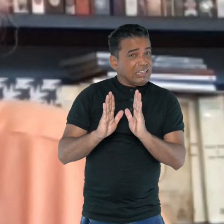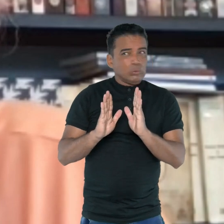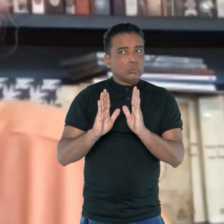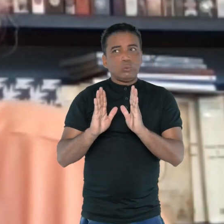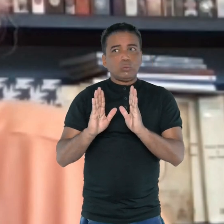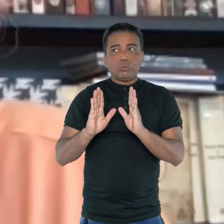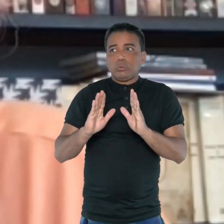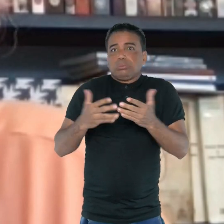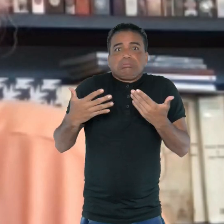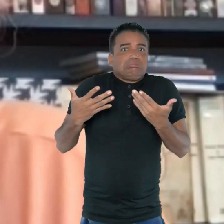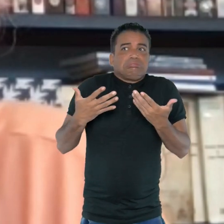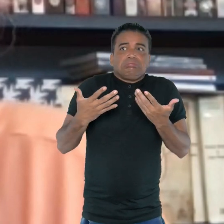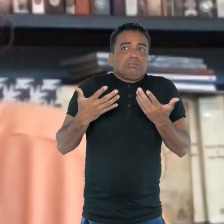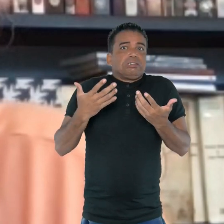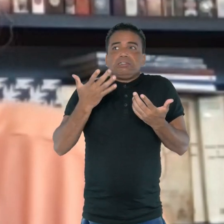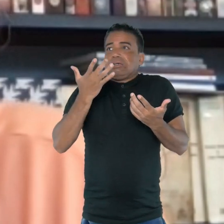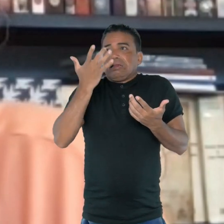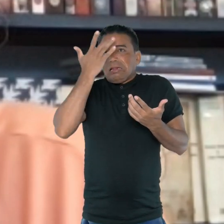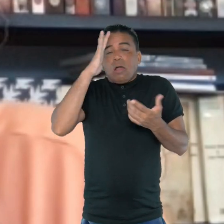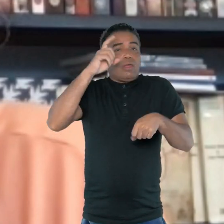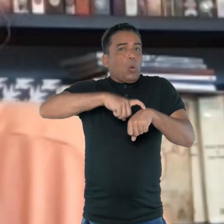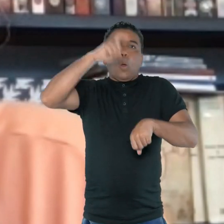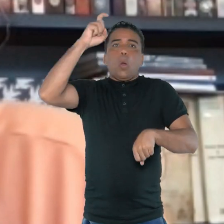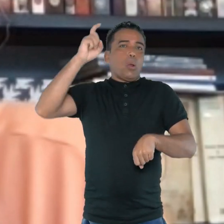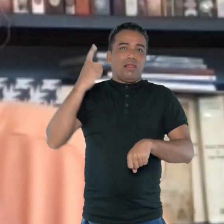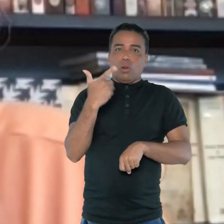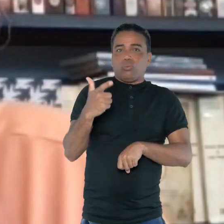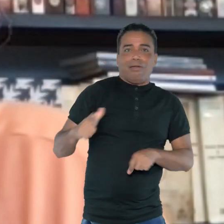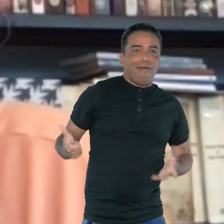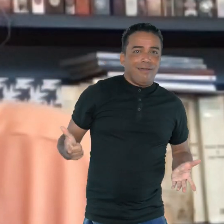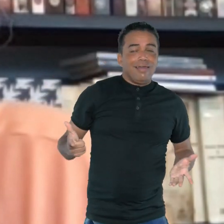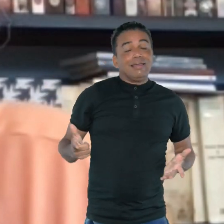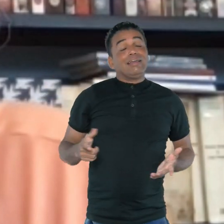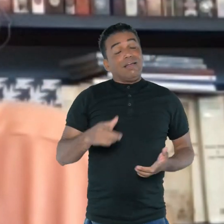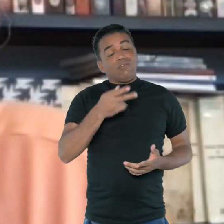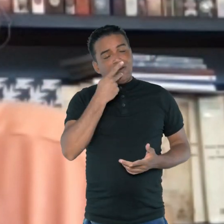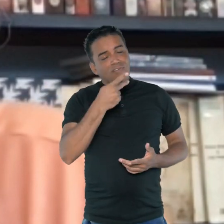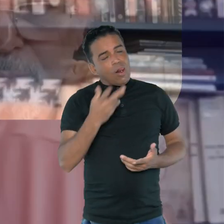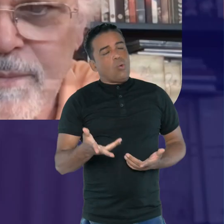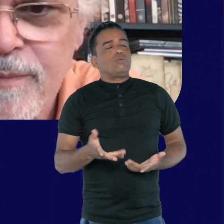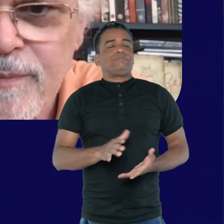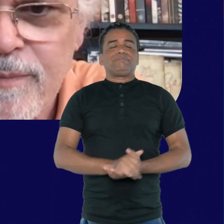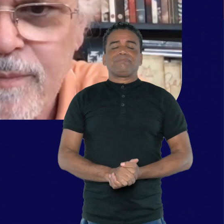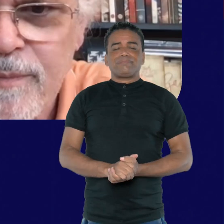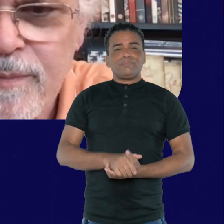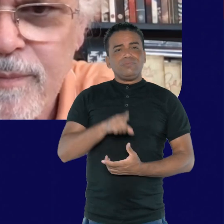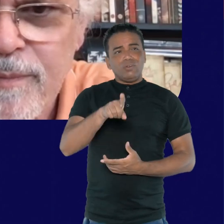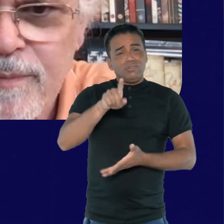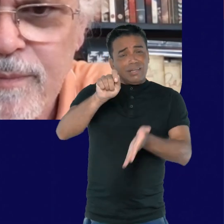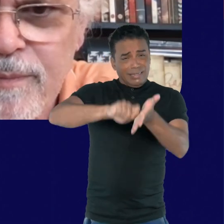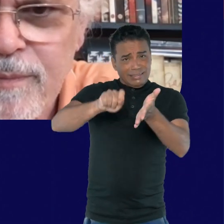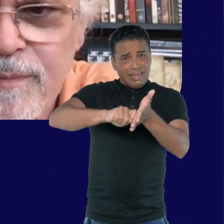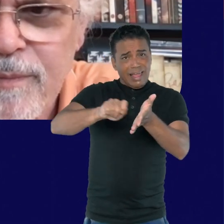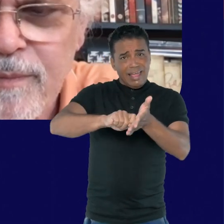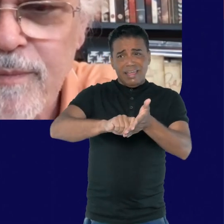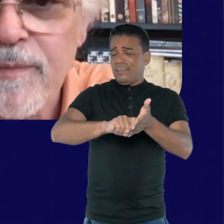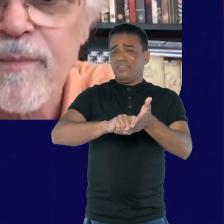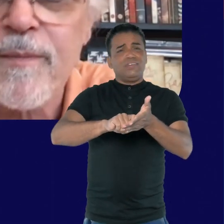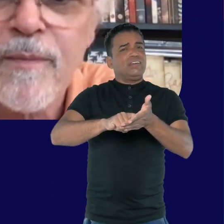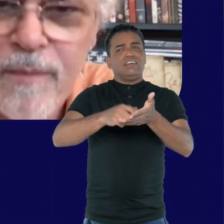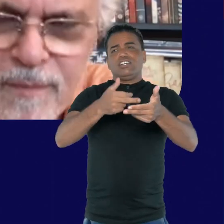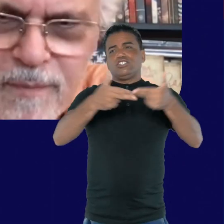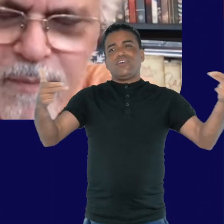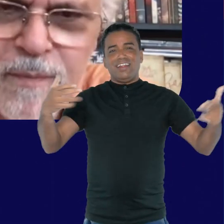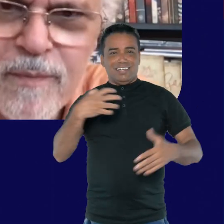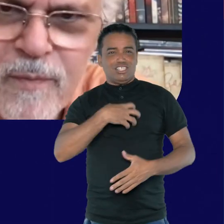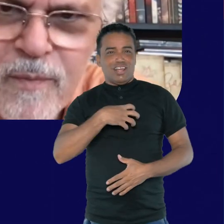inesperados ou até inoportunos, assim, você tem que, como você falou, né, que você escreve em diferentes suportes,